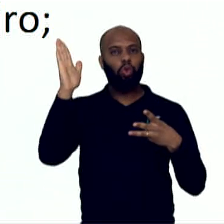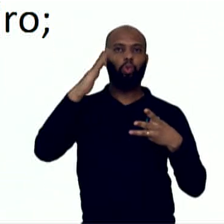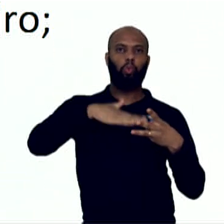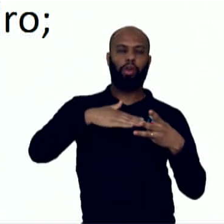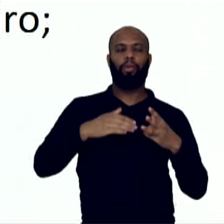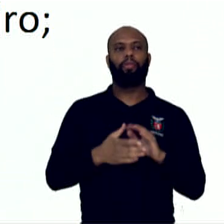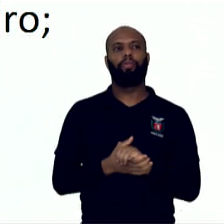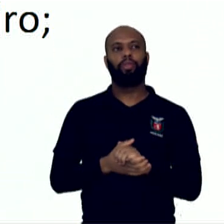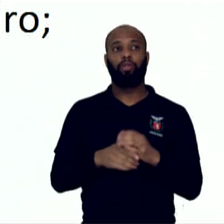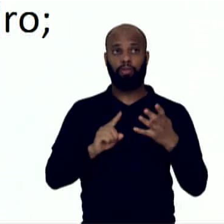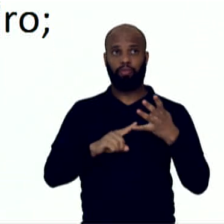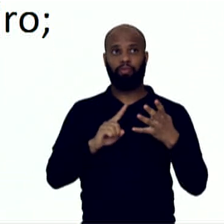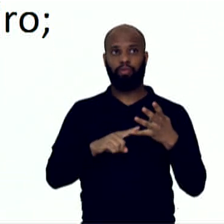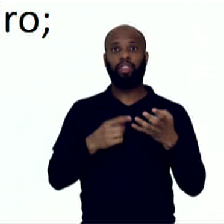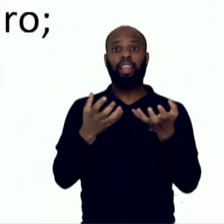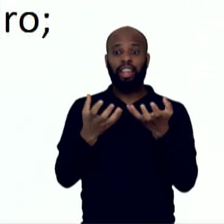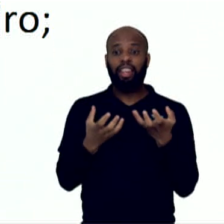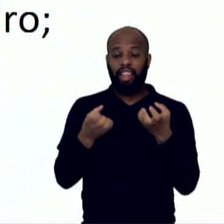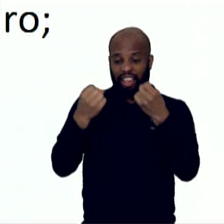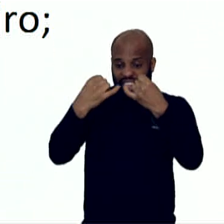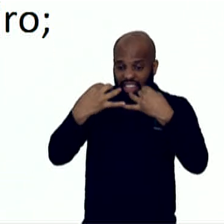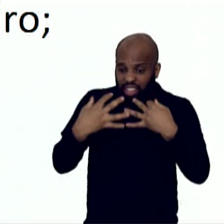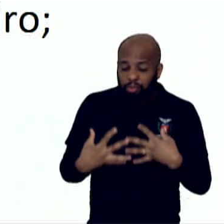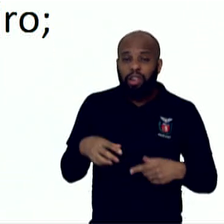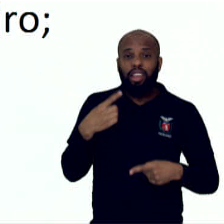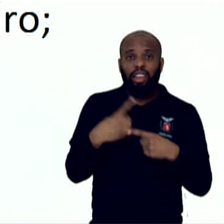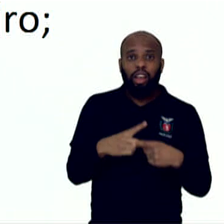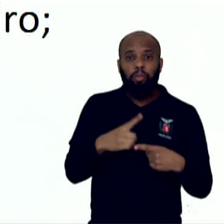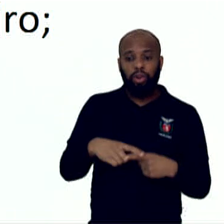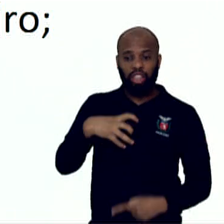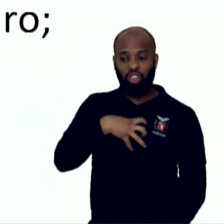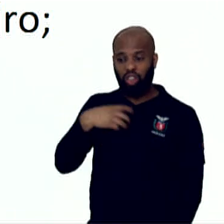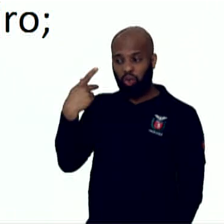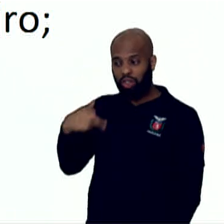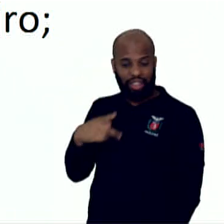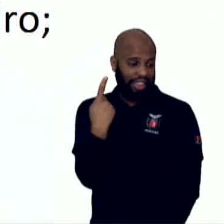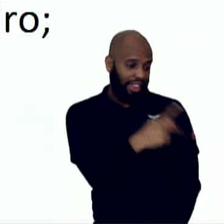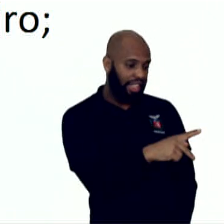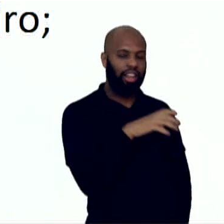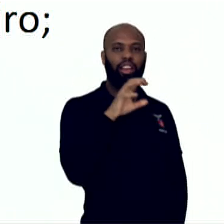causou? Ou ainda, ele está tentando justificar pelo modo de